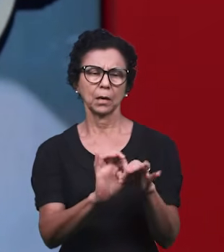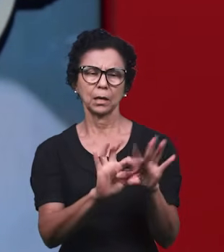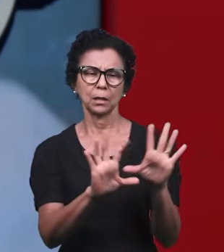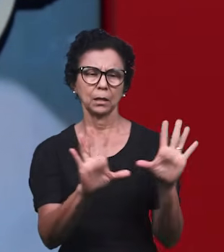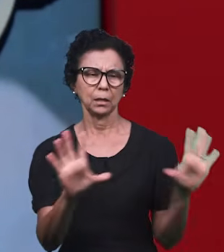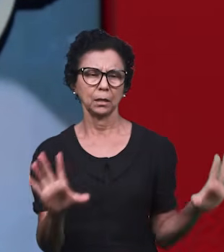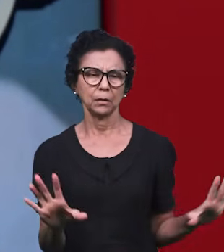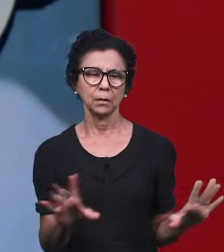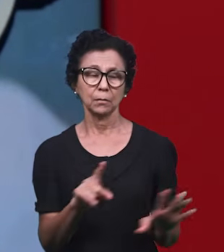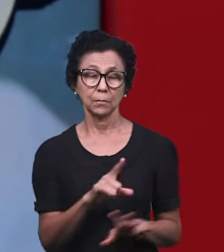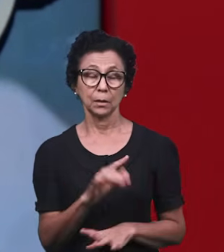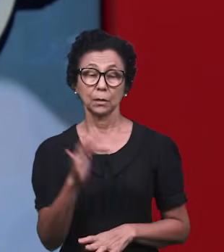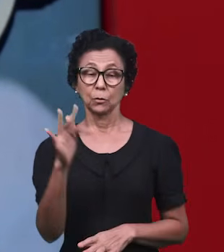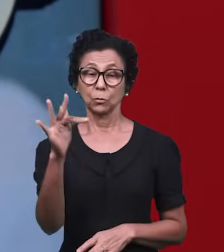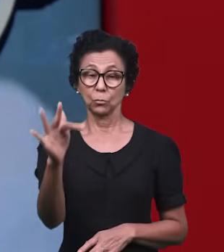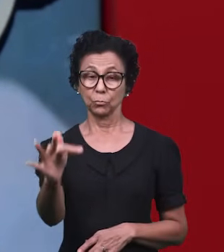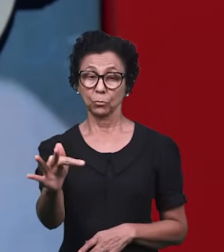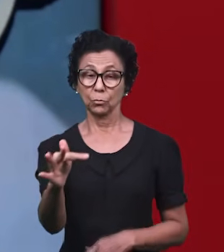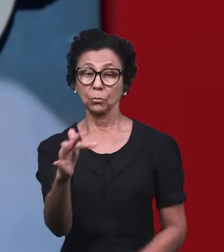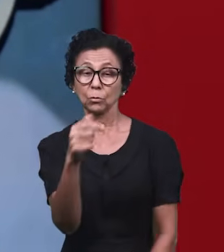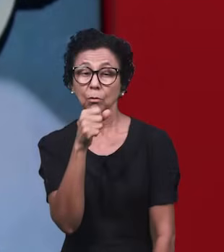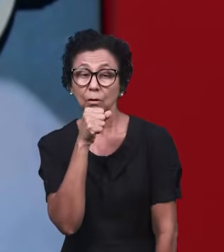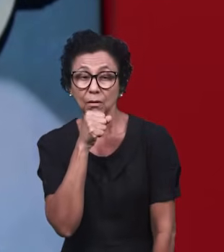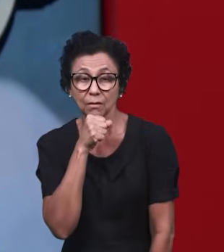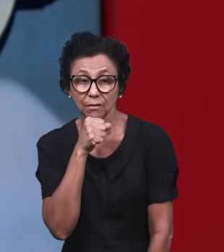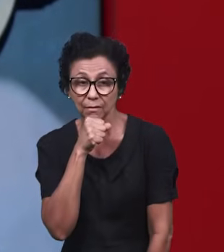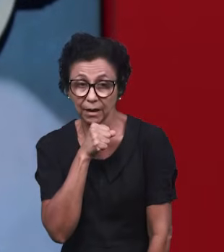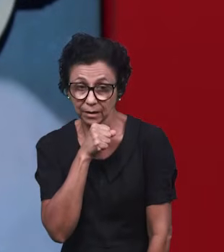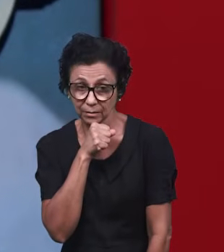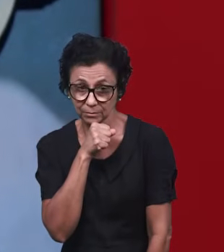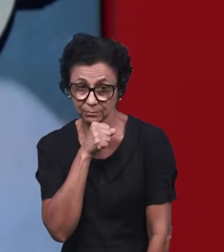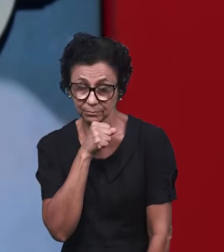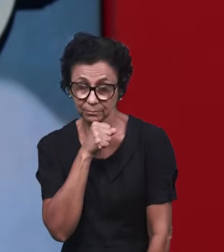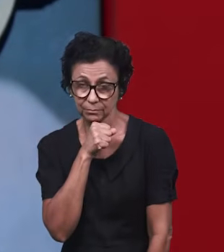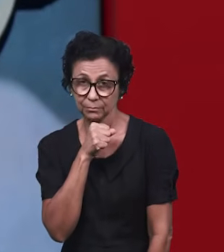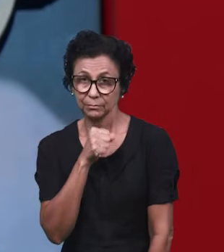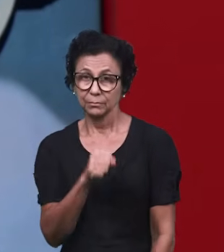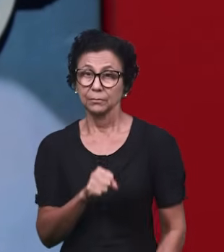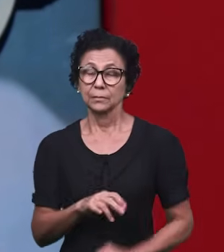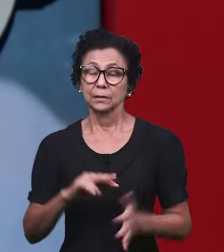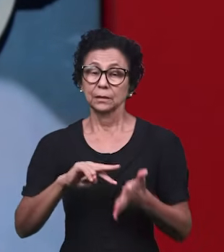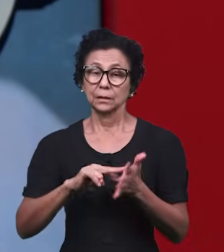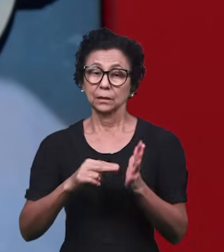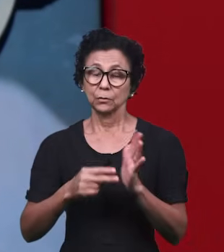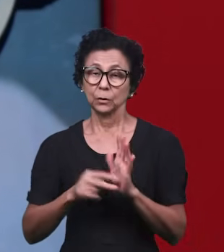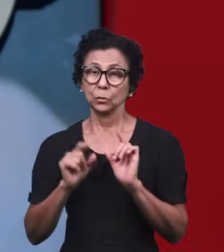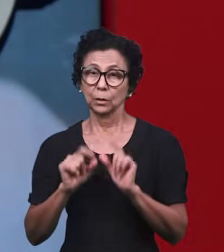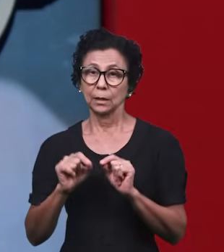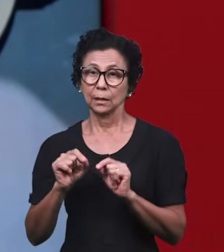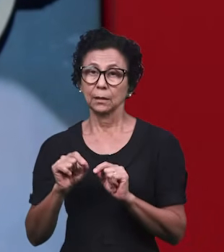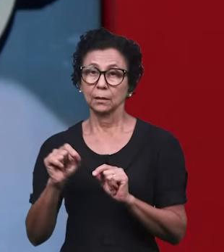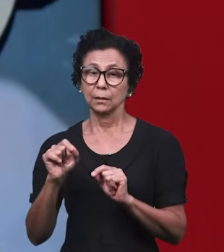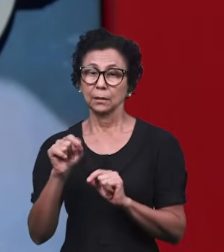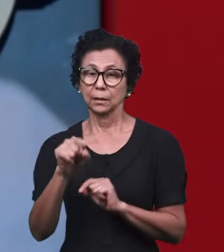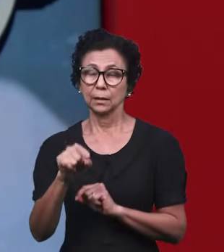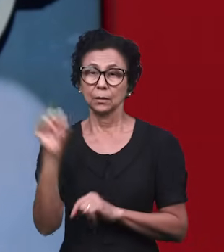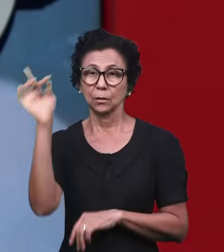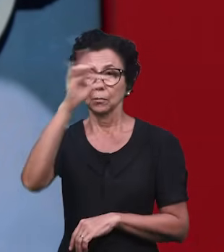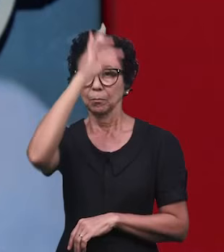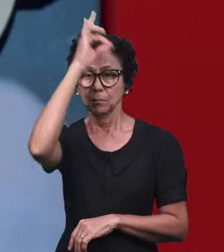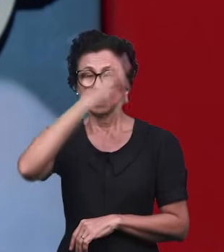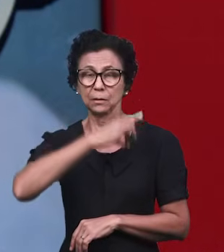fores velho, ou seja, ele estava falando de uma experiência que o Senhor ia dar a Pedro, que era a operação do Espírito Santo, o batismo com o Espírito Santo.